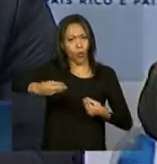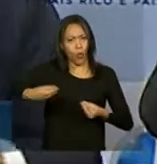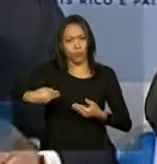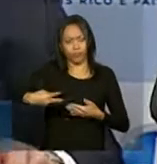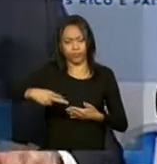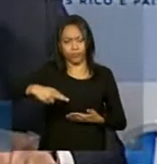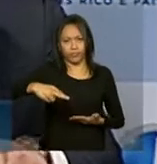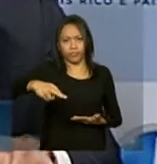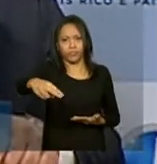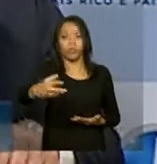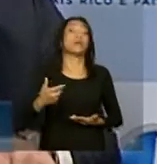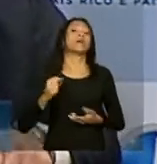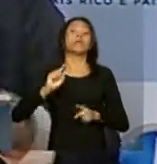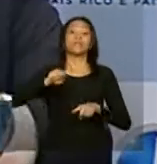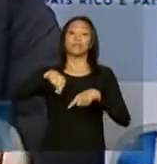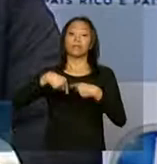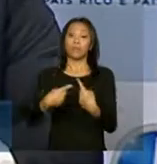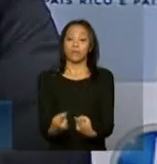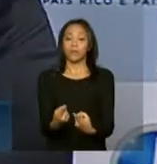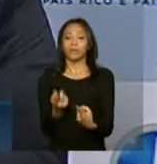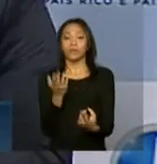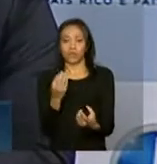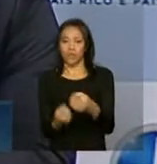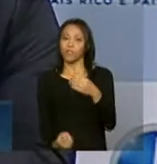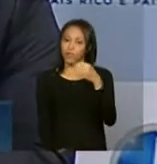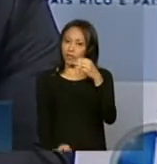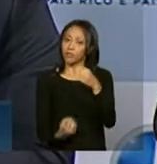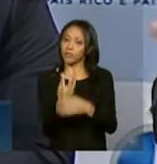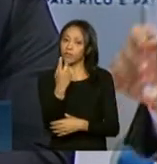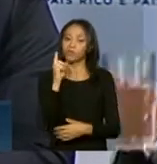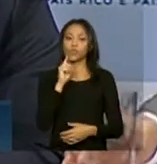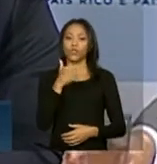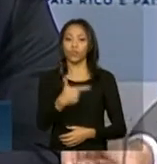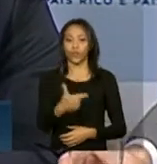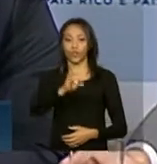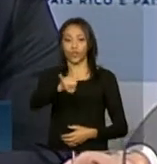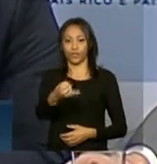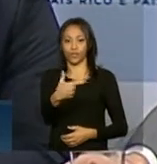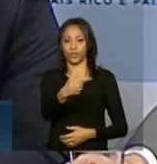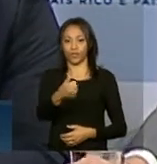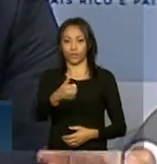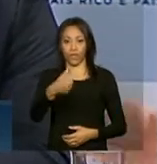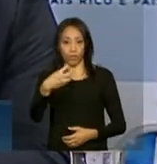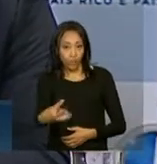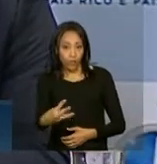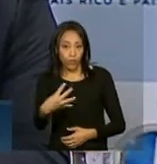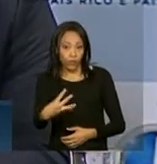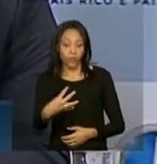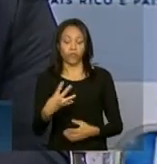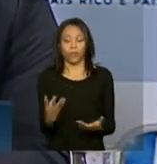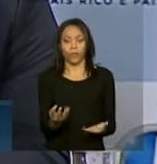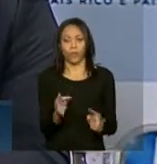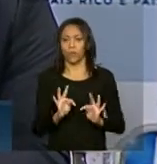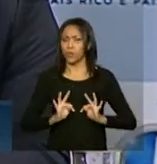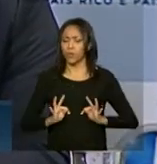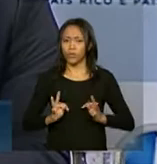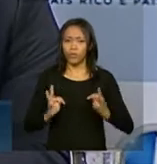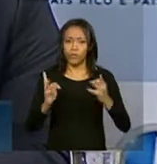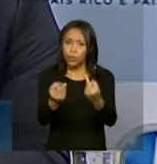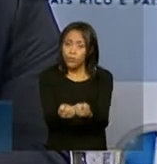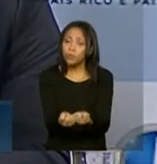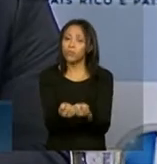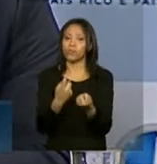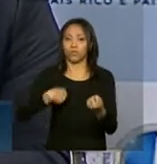específico deste rol que estaremos implantando a partir de 2 de janeiro de 2014. Todas as iniciativas